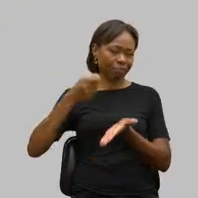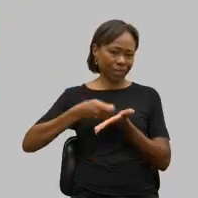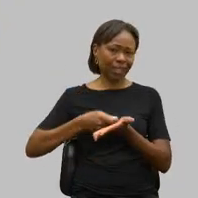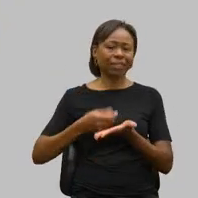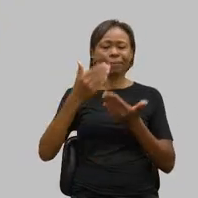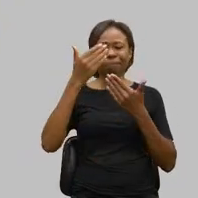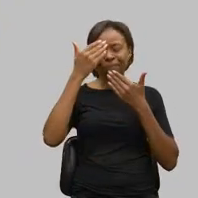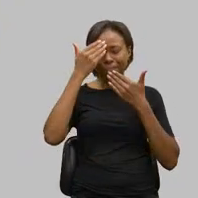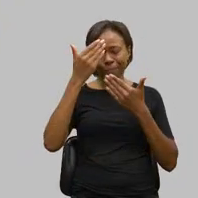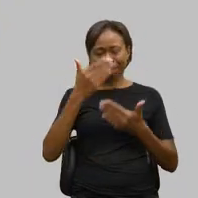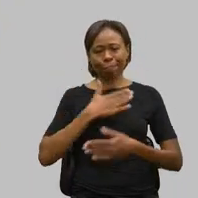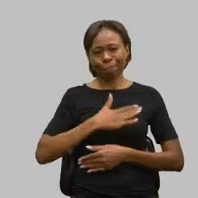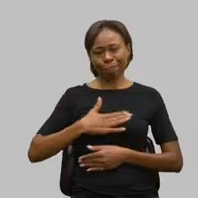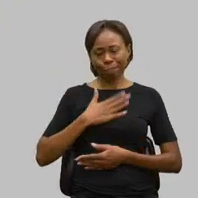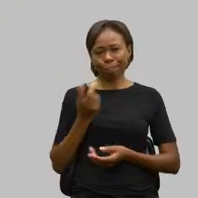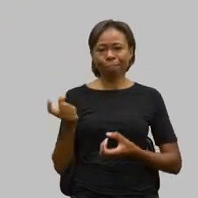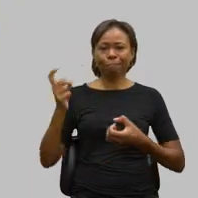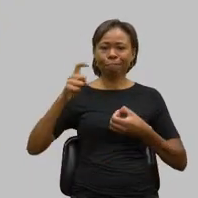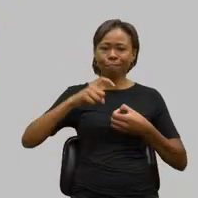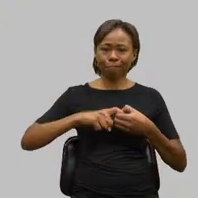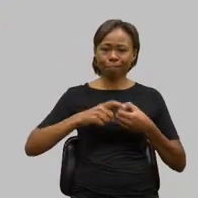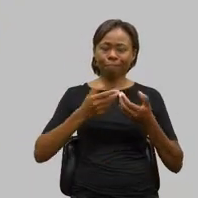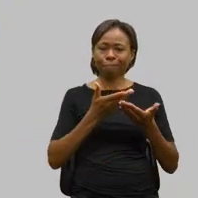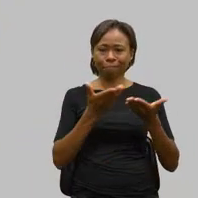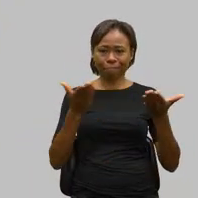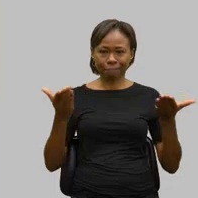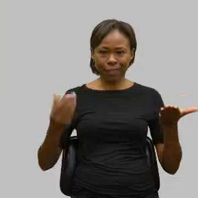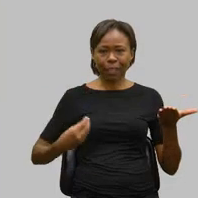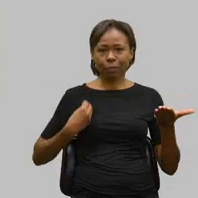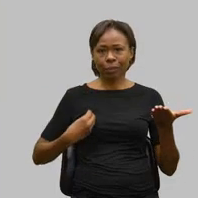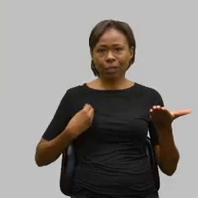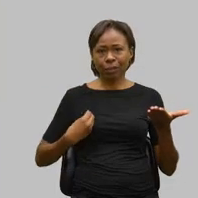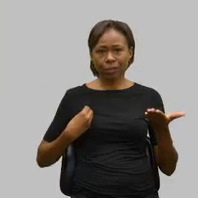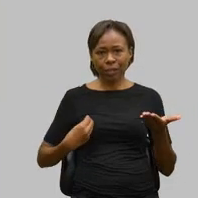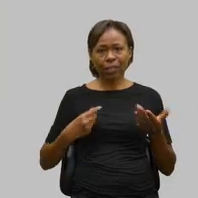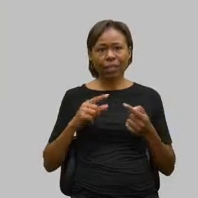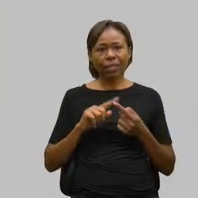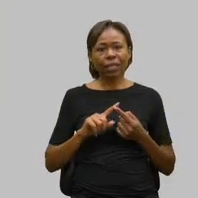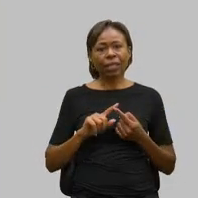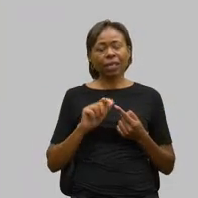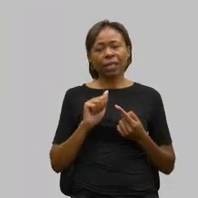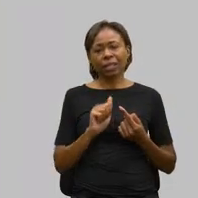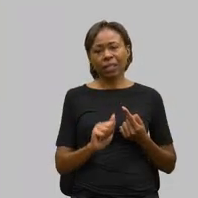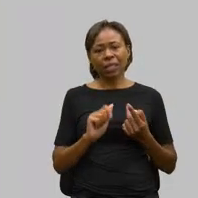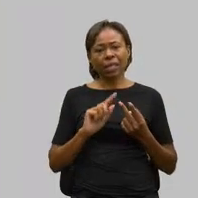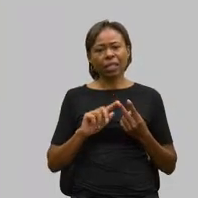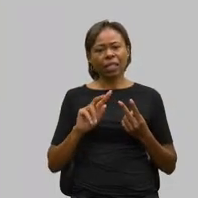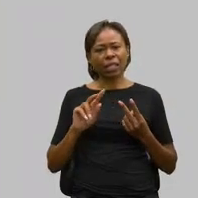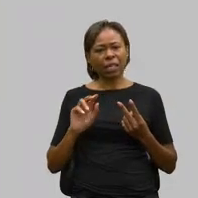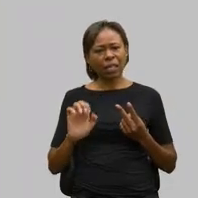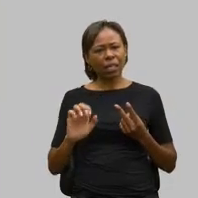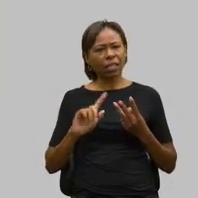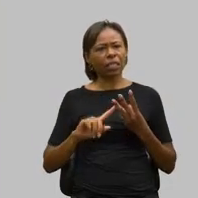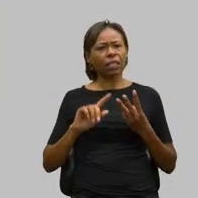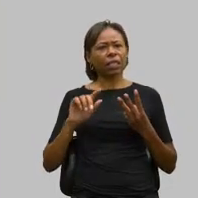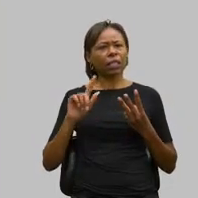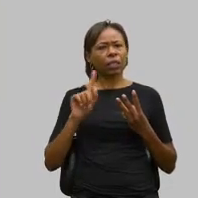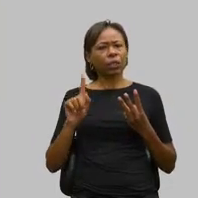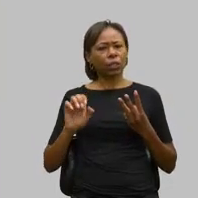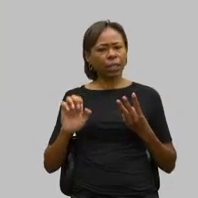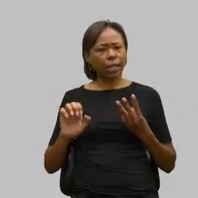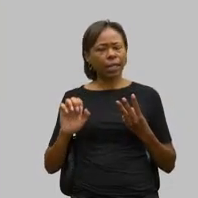todos os presentes, mas, em especial, aqui, Adriano, Enes, Zé Guilherme, Tito, que saiu. É sempre bom estar aqui.